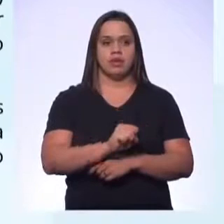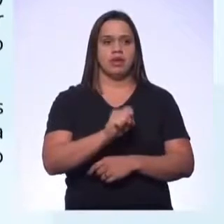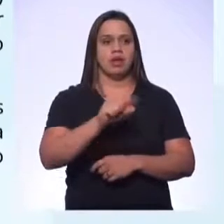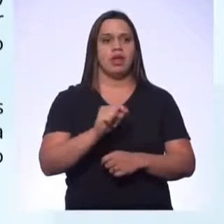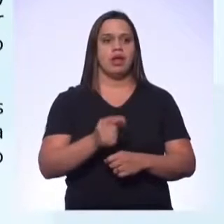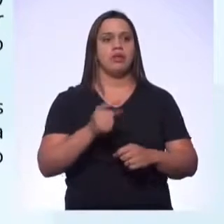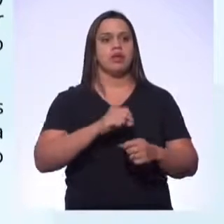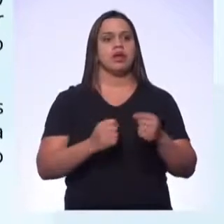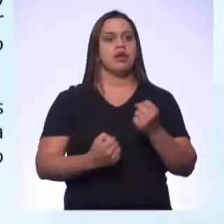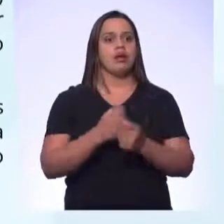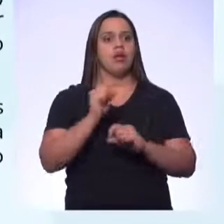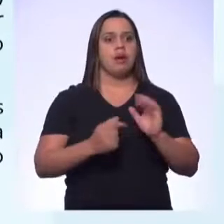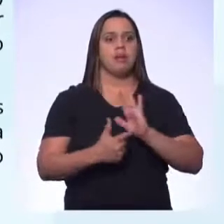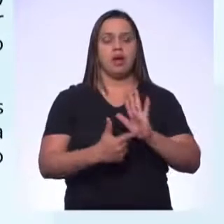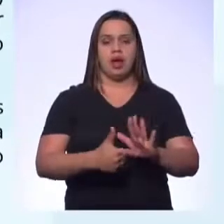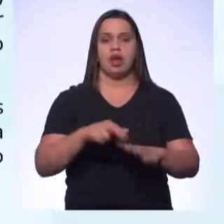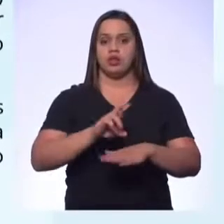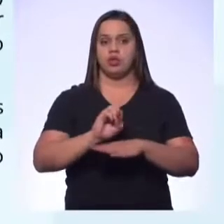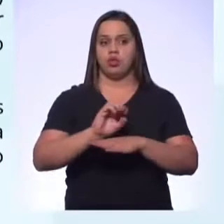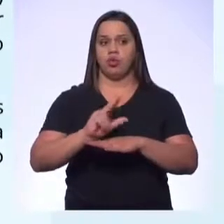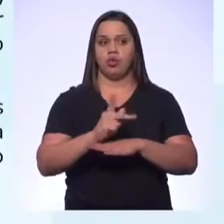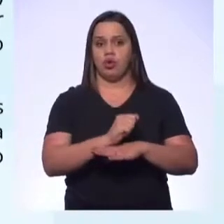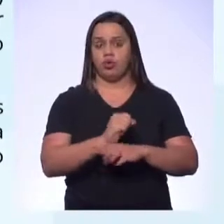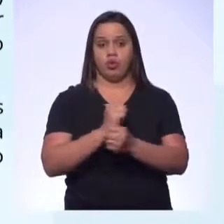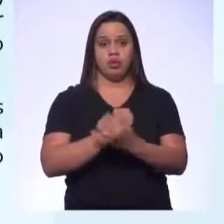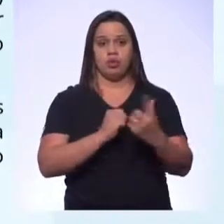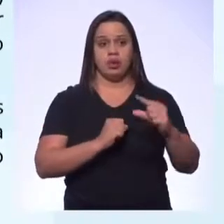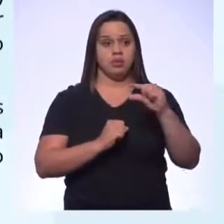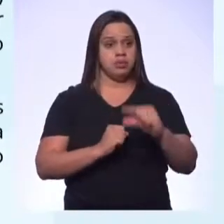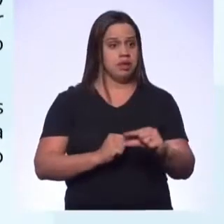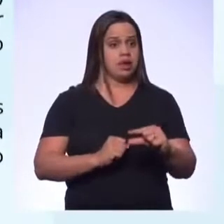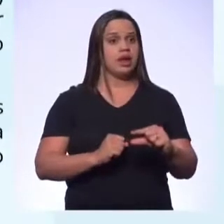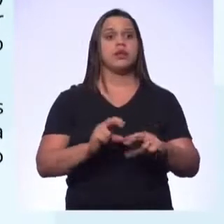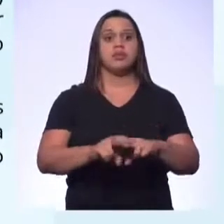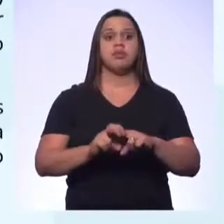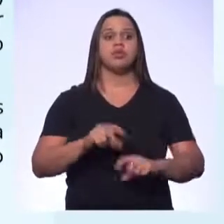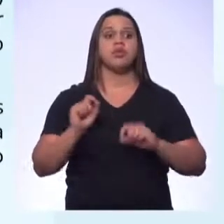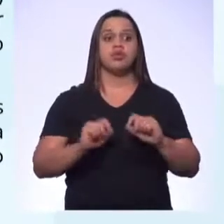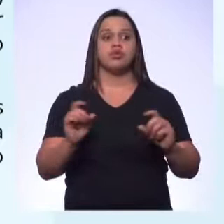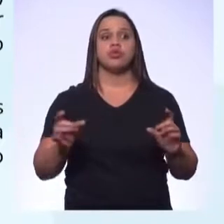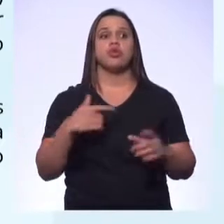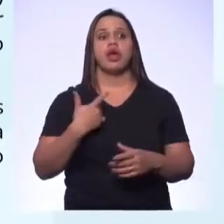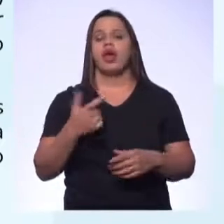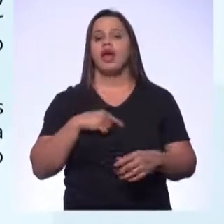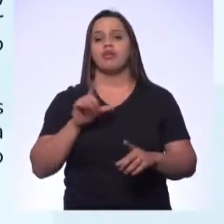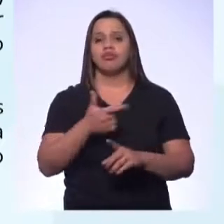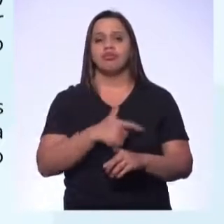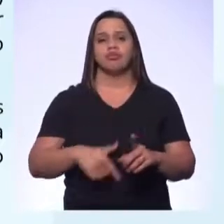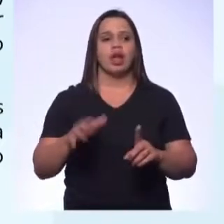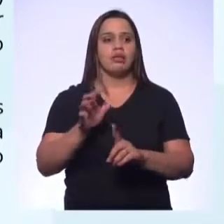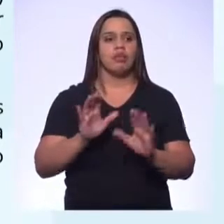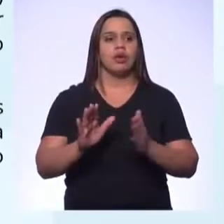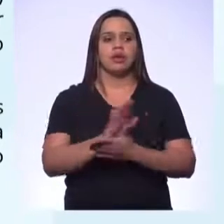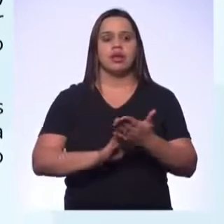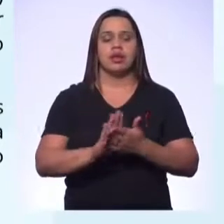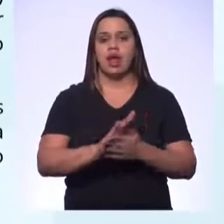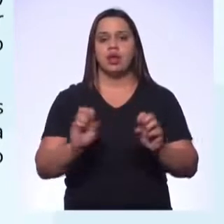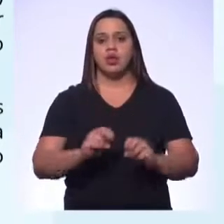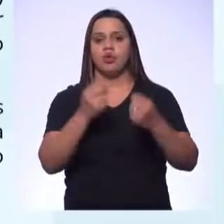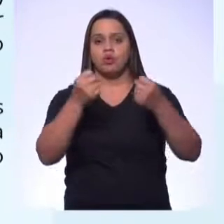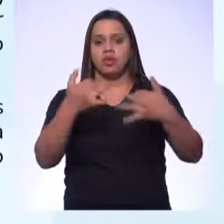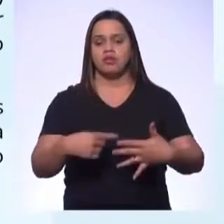acessórios aparecem na rocha em quantidades pequenas e, por essa razão, acabam por não interferir ou definir a